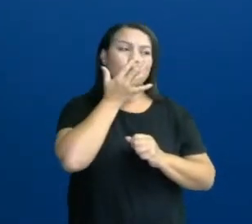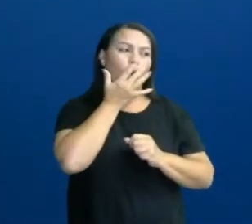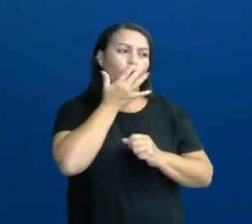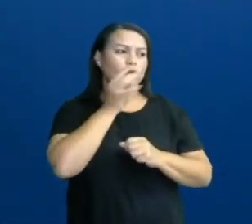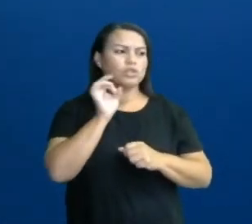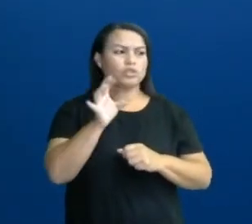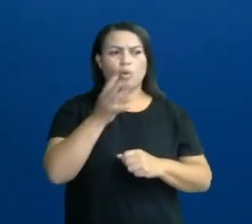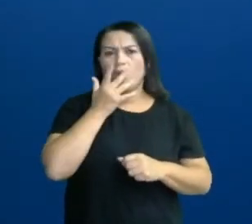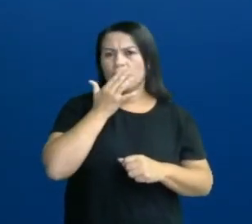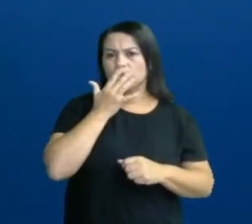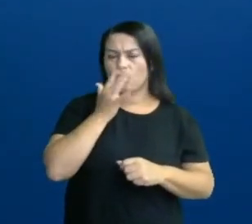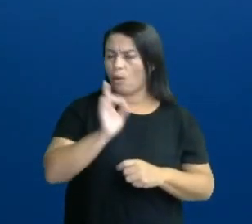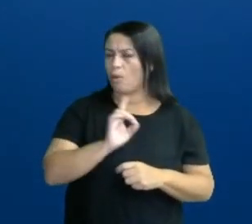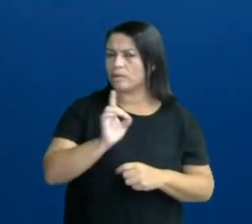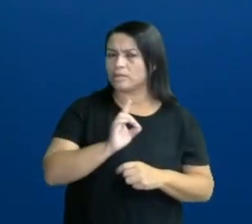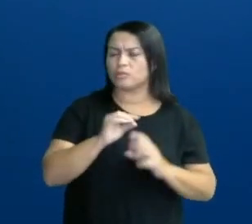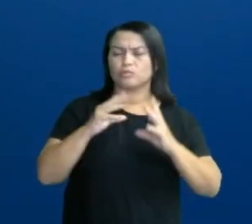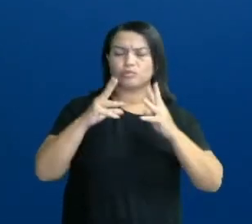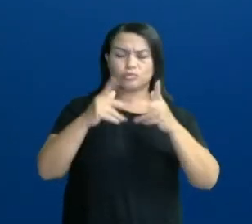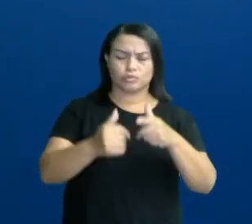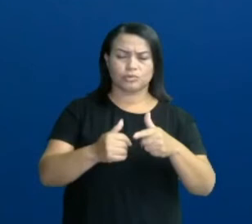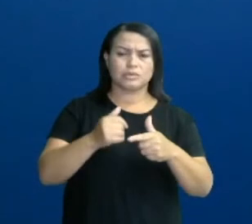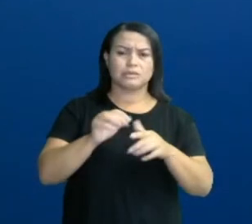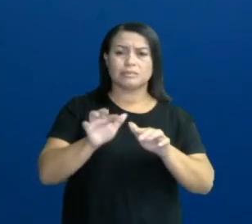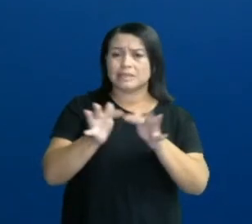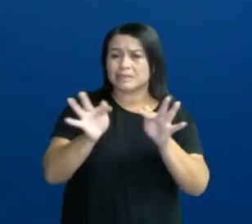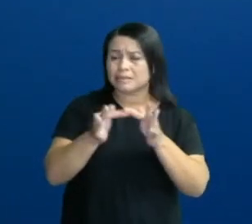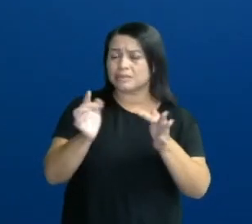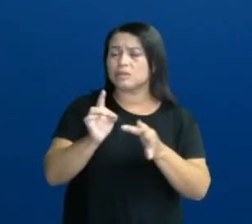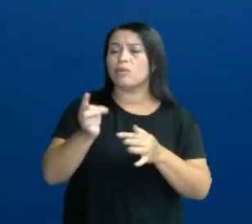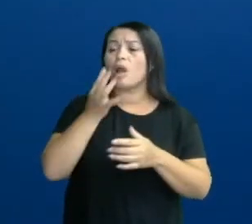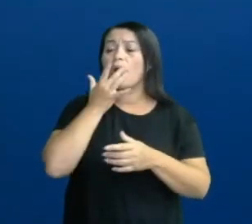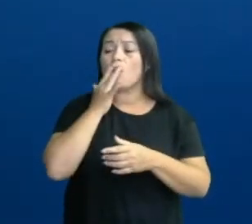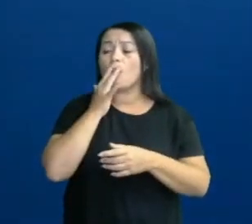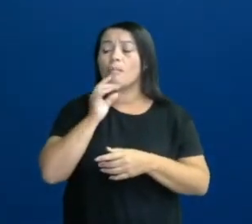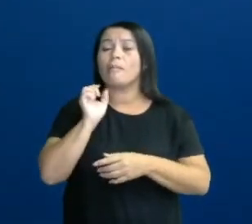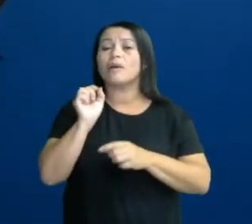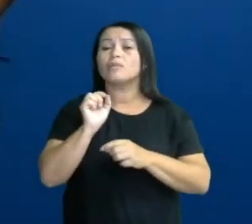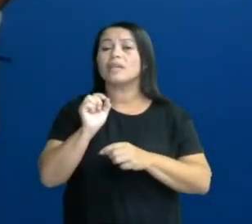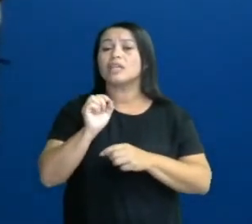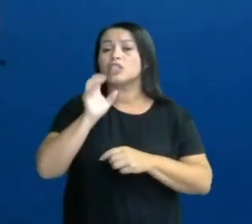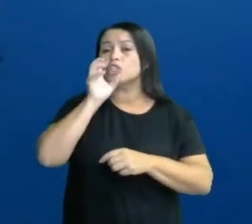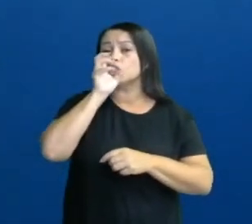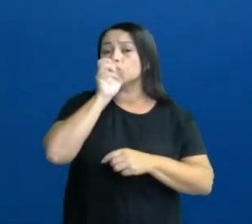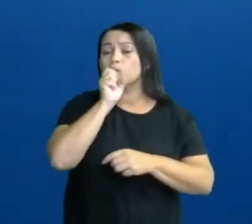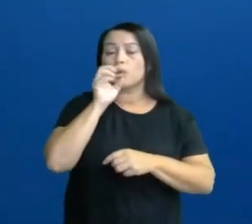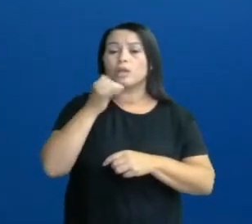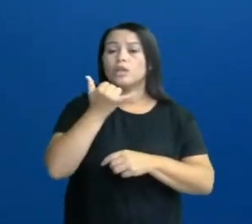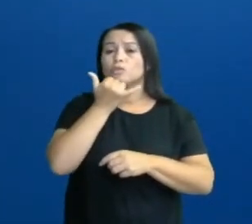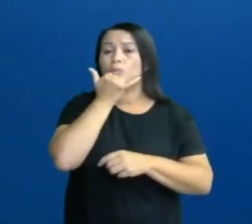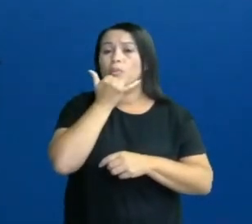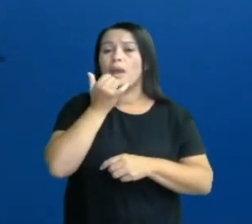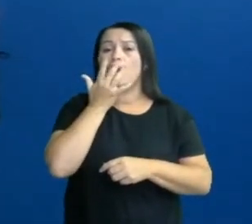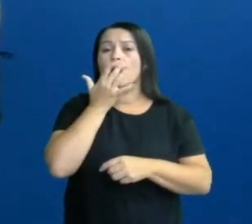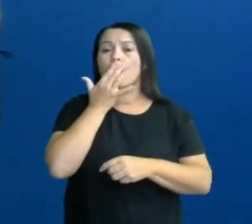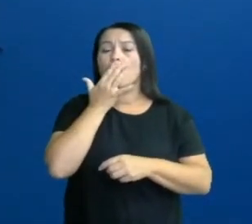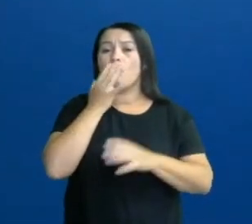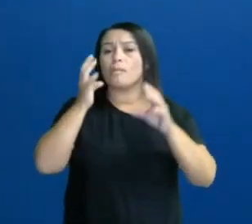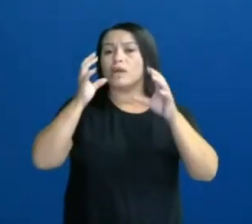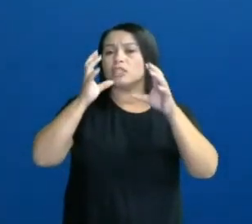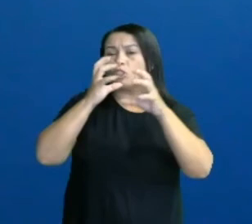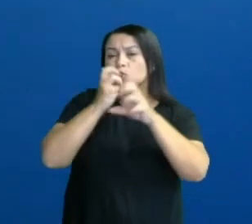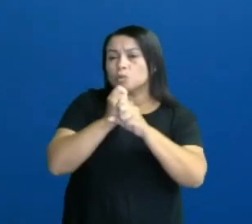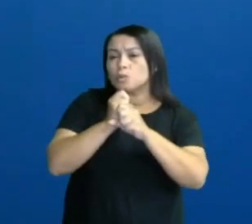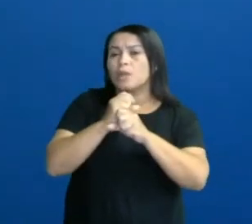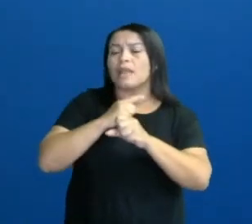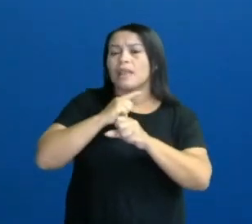somente as curvas de, mas as cores também podem indicar. Perceba que a cor mais escura aqui vai representar exatamente as áreas com maior altitude,